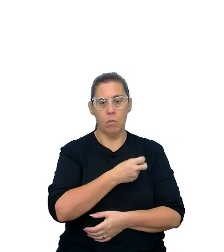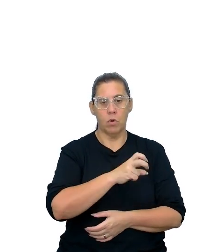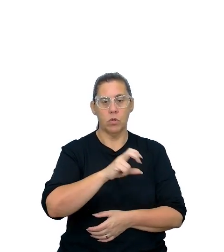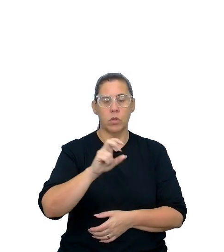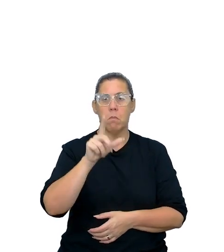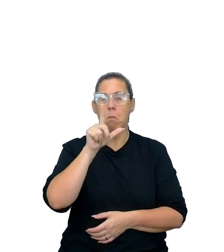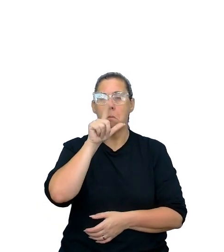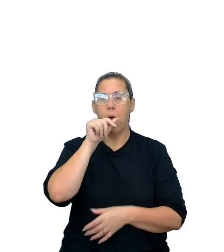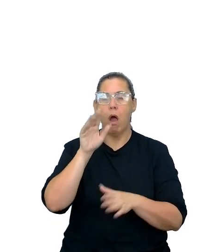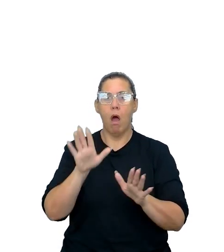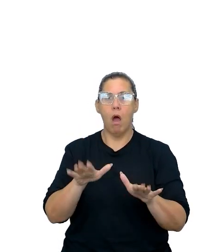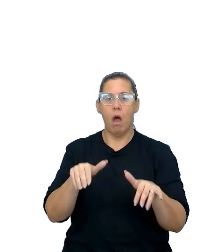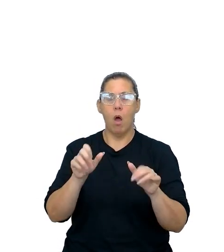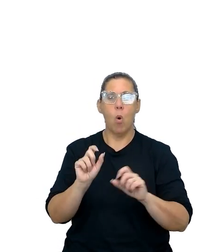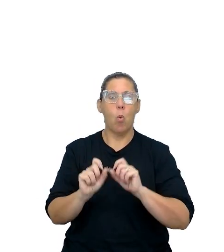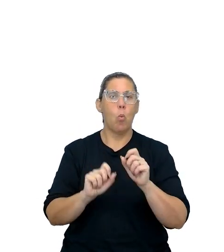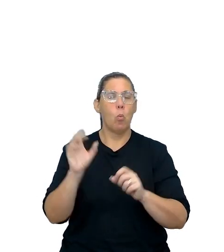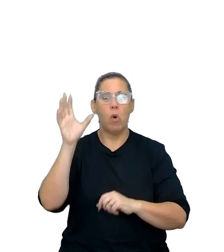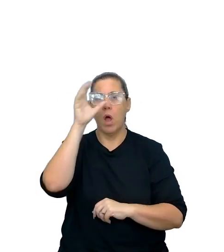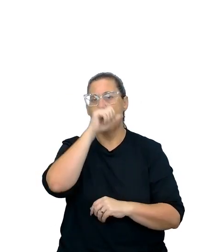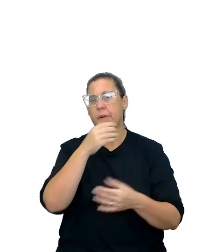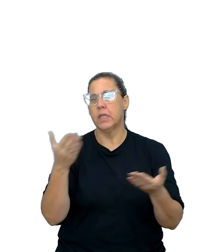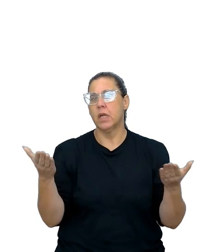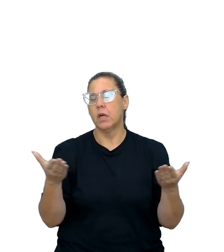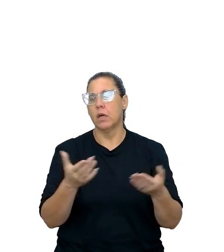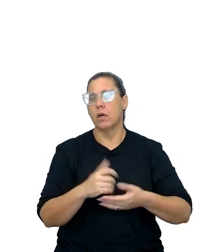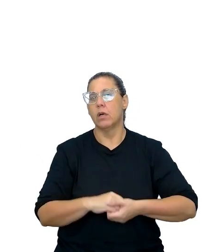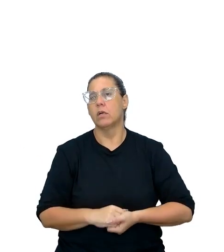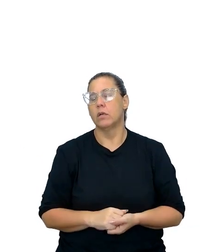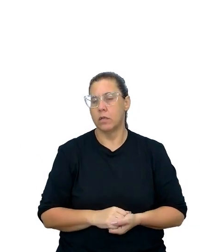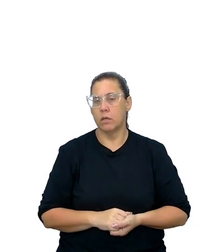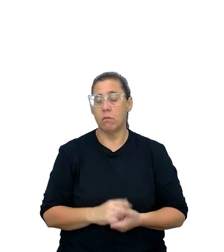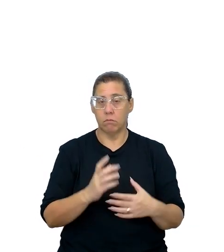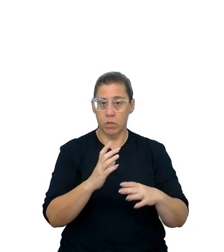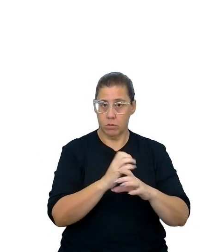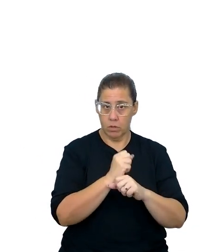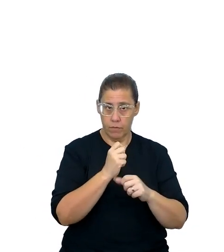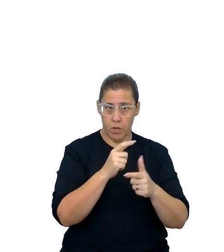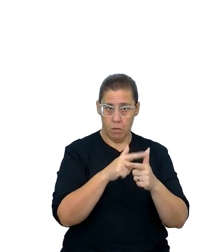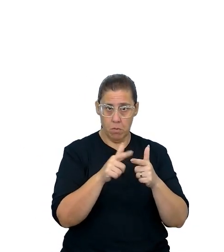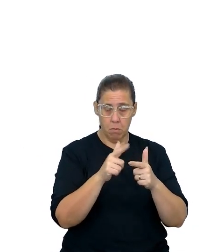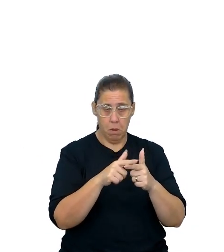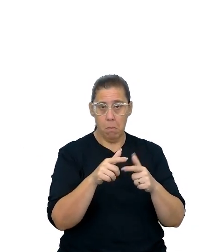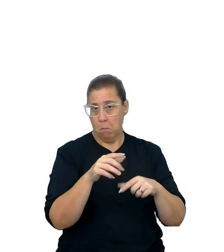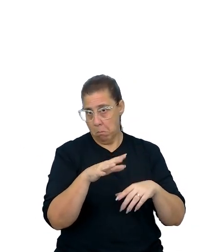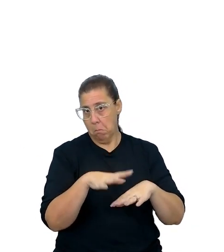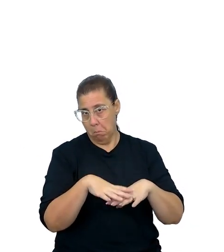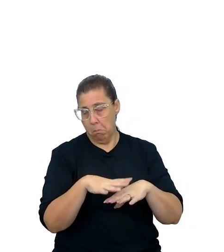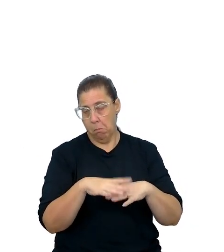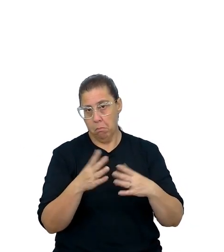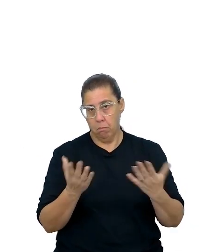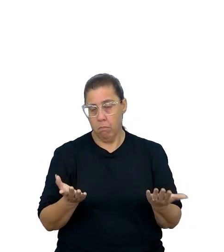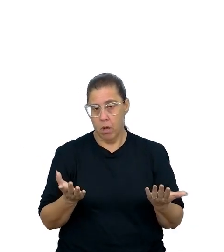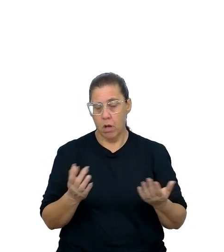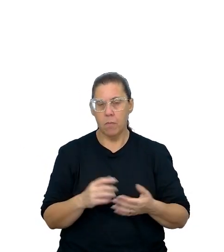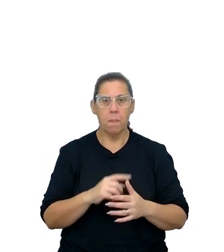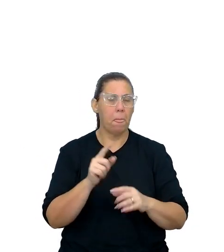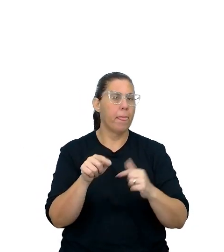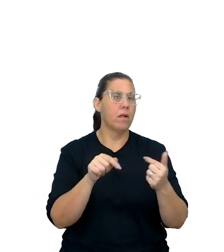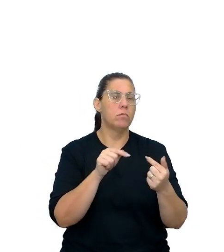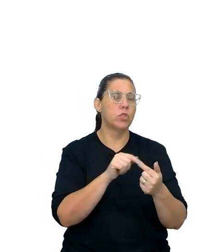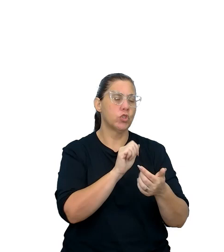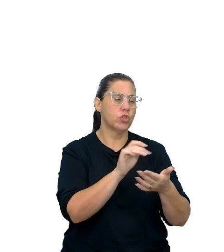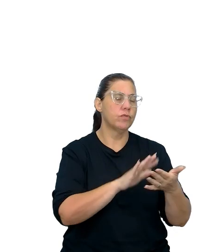de pássaros. O que vamos aprender nesta aula? Vamos resolver problemas matemáticos, né? O objetivo